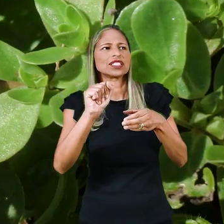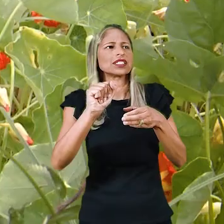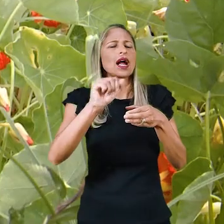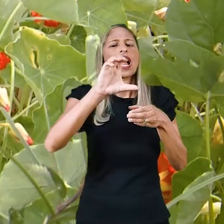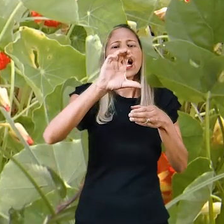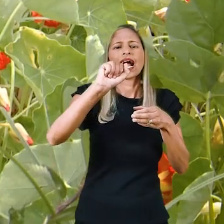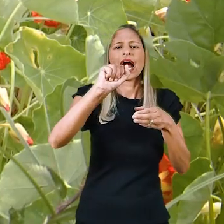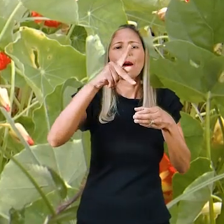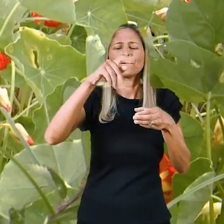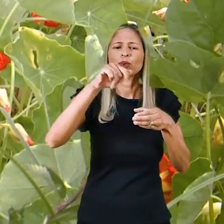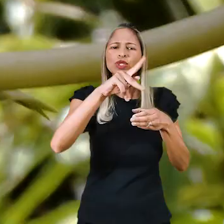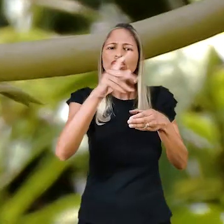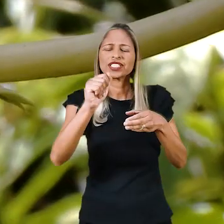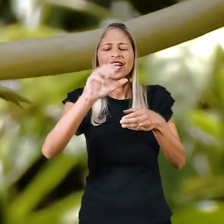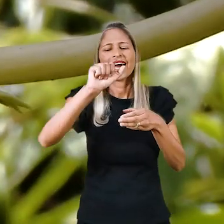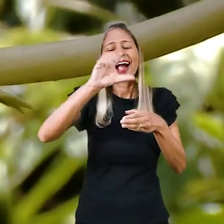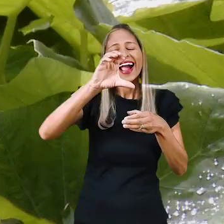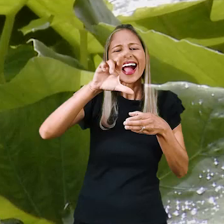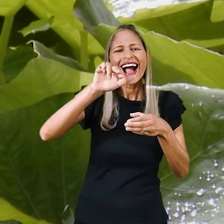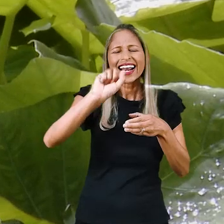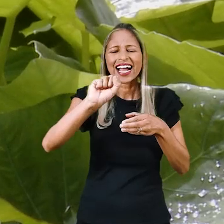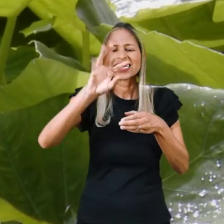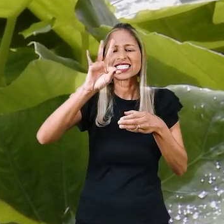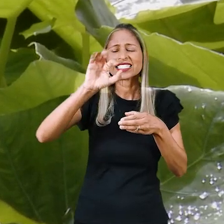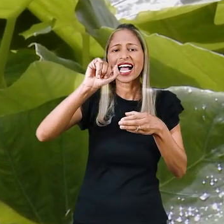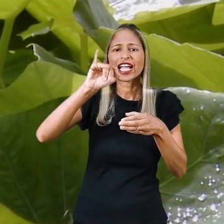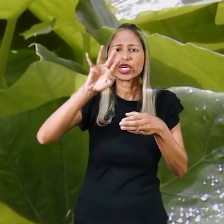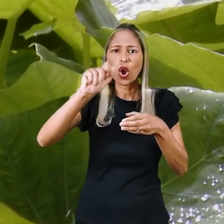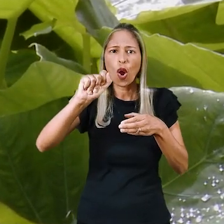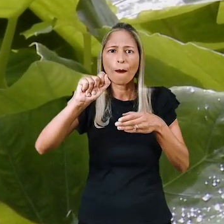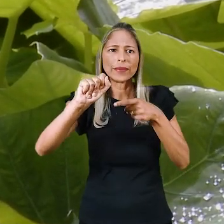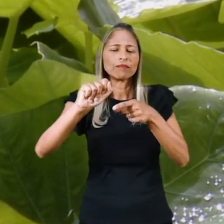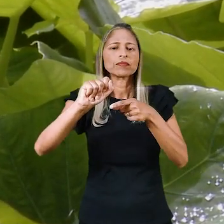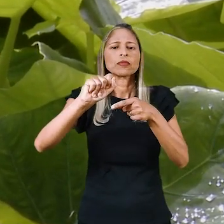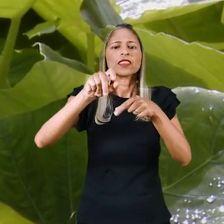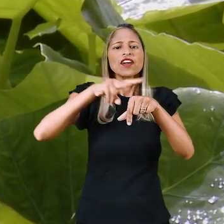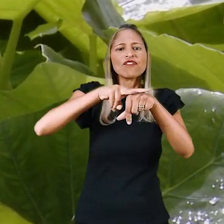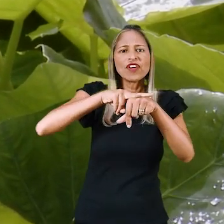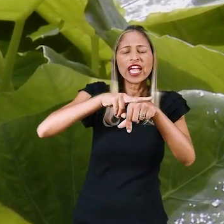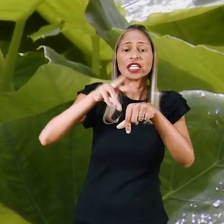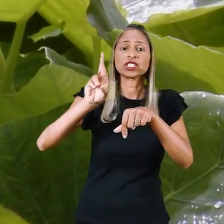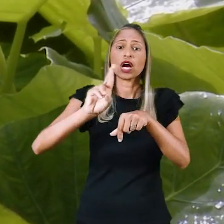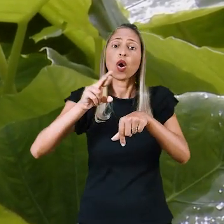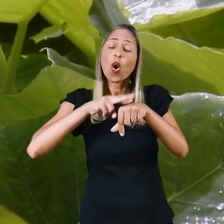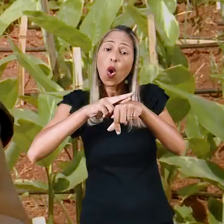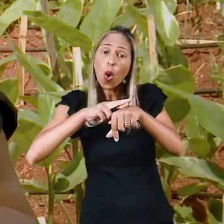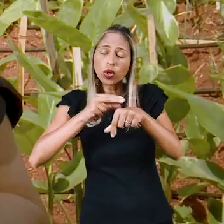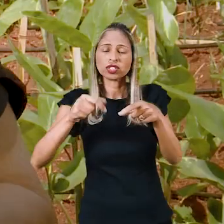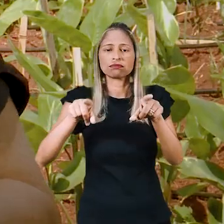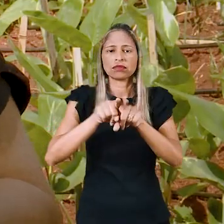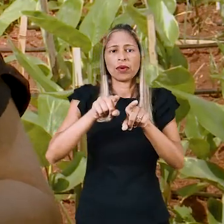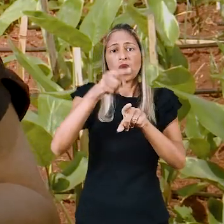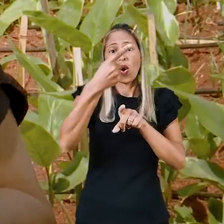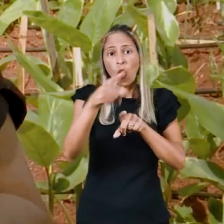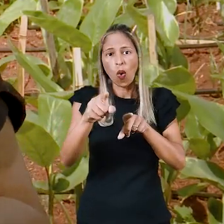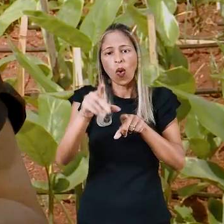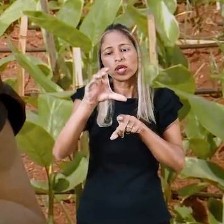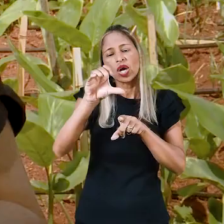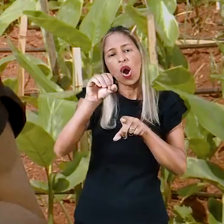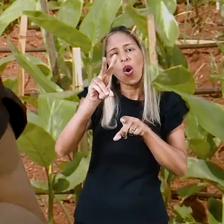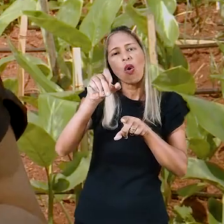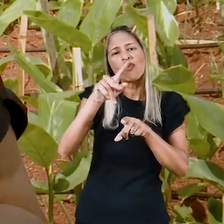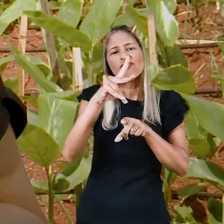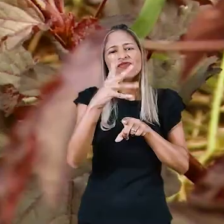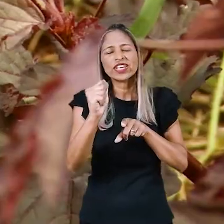beldroega, capuchinha, os carás, taioba, né? 2 tipos de taioba, taioba verde, taioba roxa. Uma outra que o pessoal chama